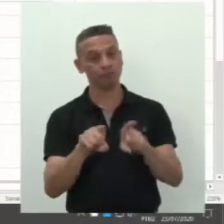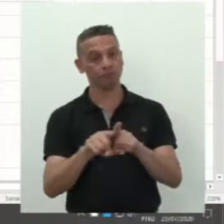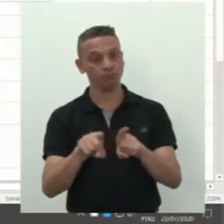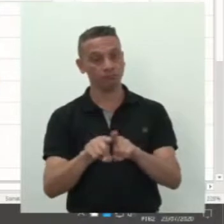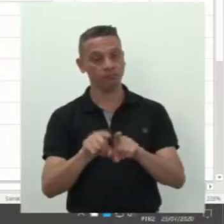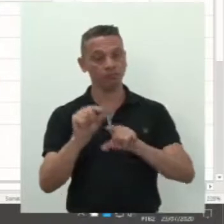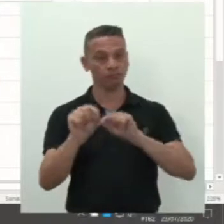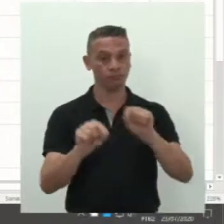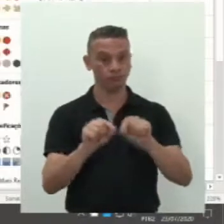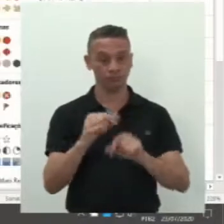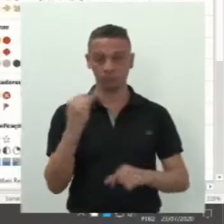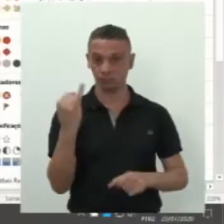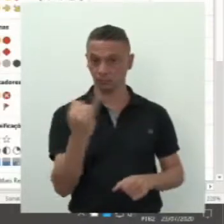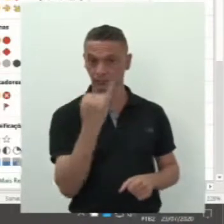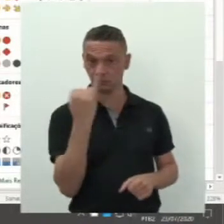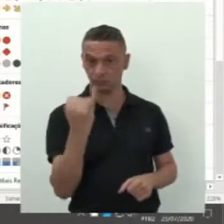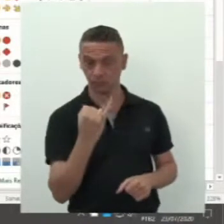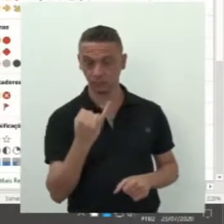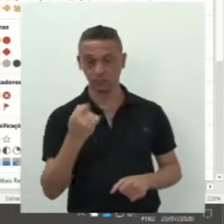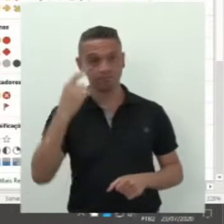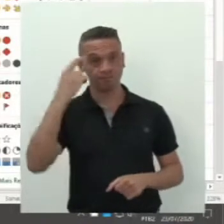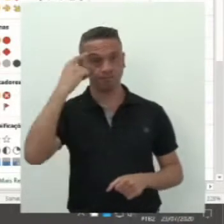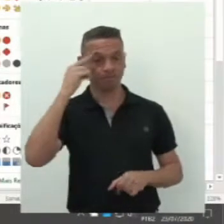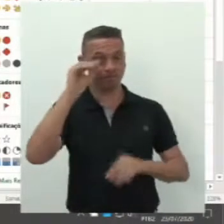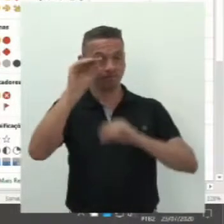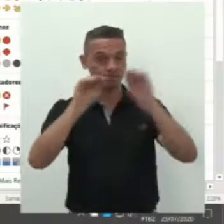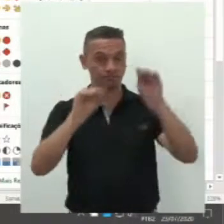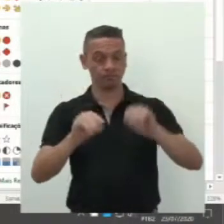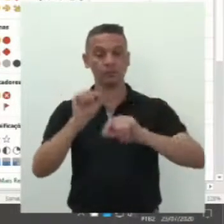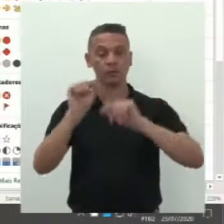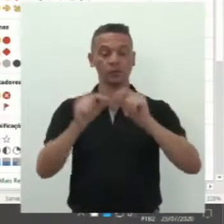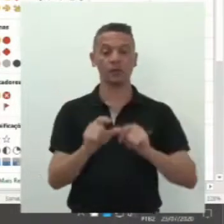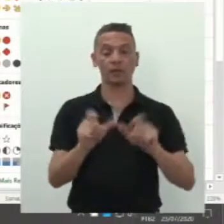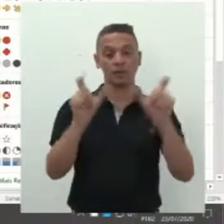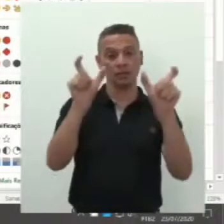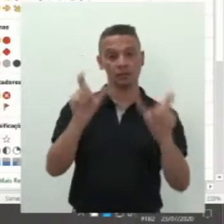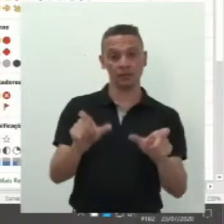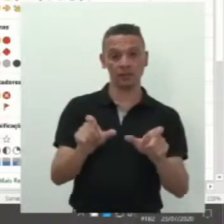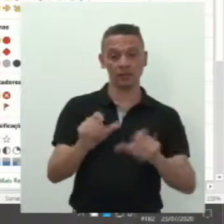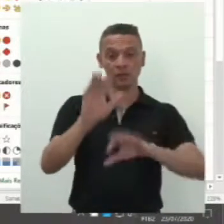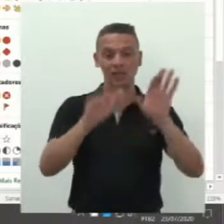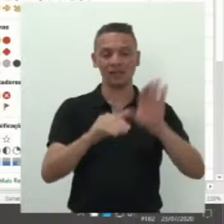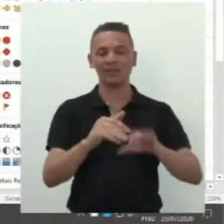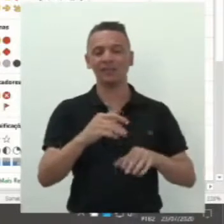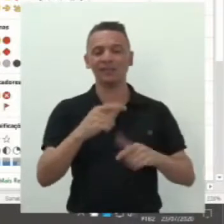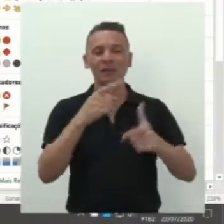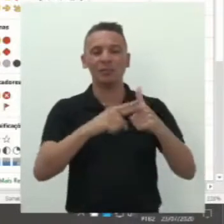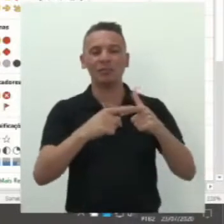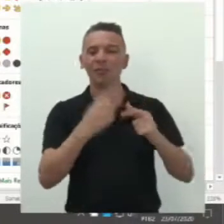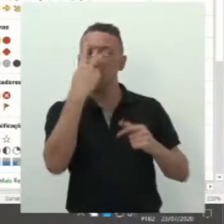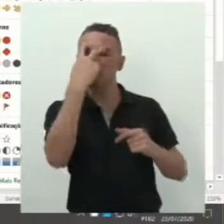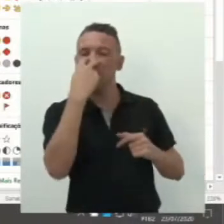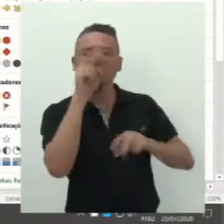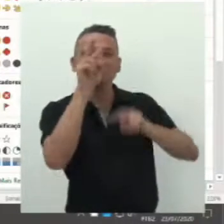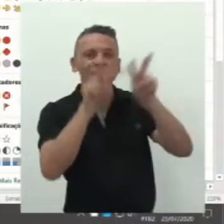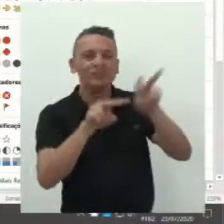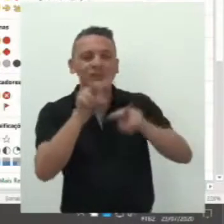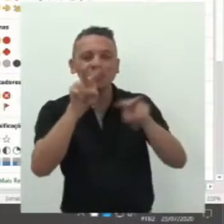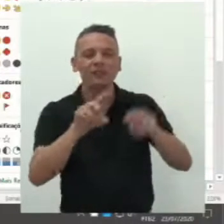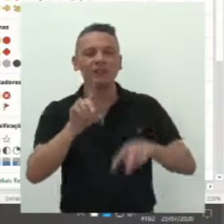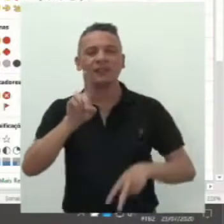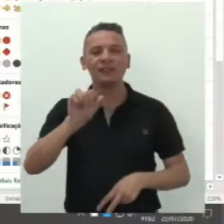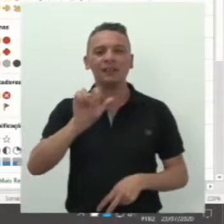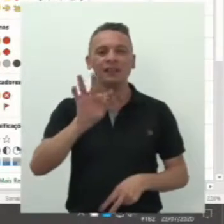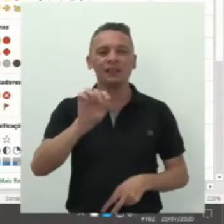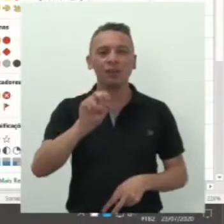Né, acho que é sempre importante a gente pensar nisso, né? A pessoa é daltônica, não consegue visualizar a escala de cor. Posso colocar,